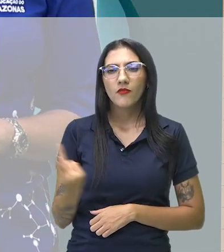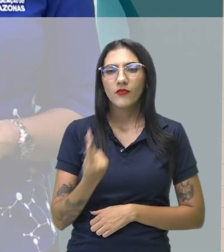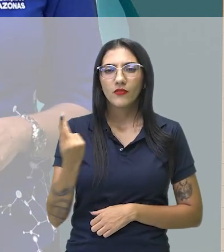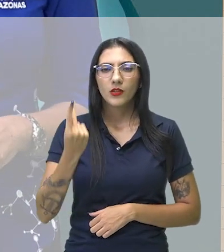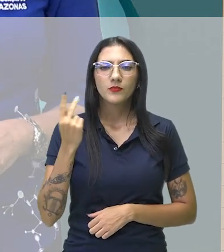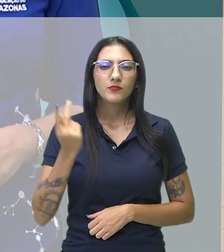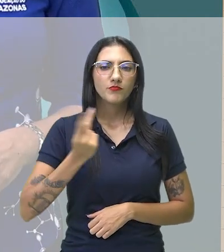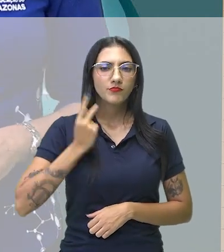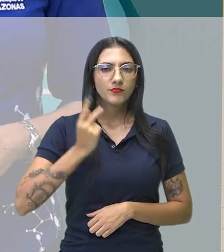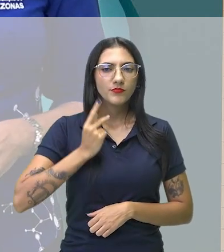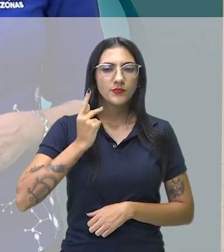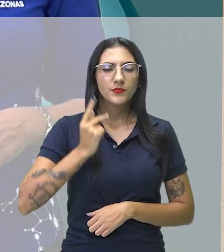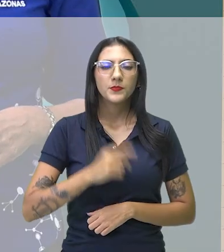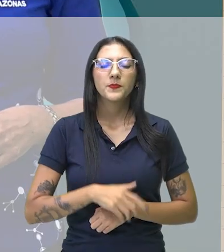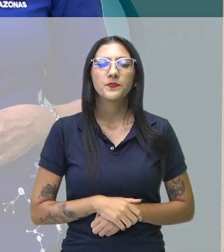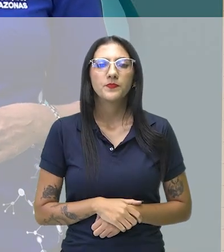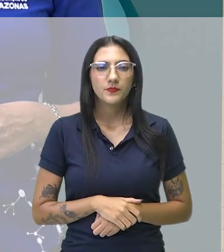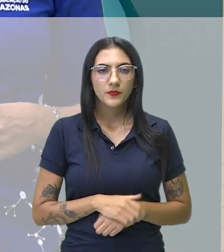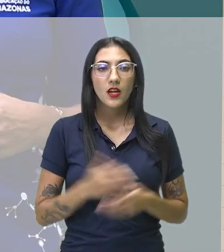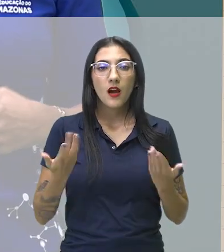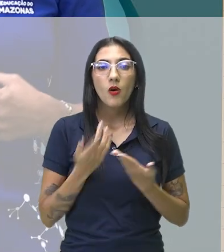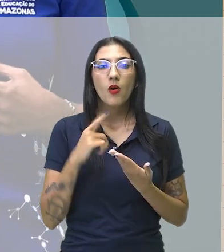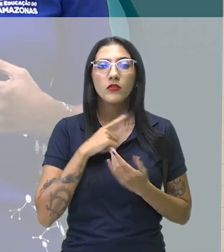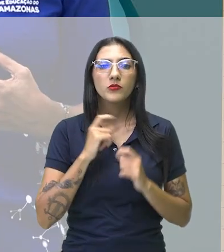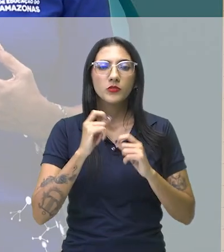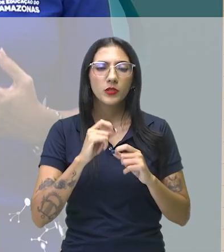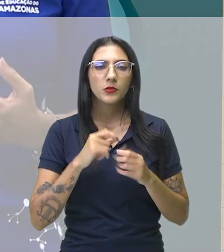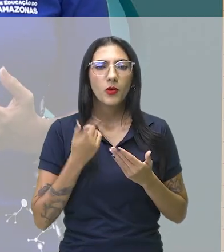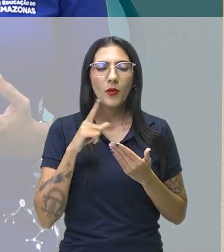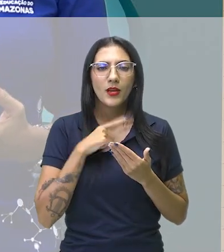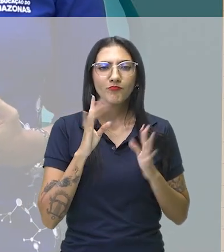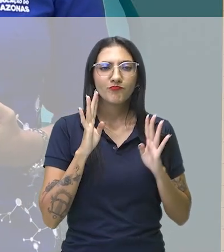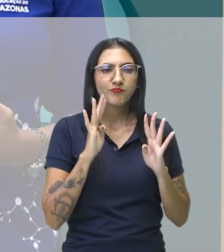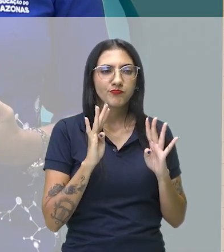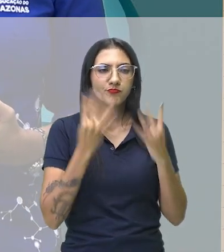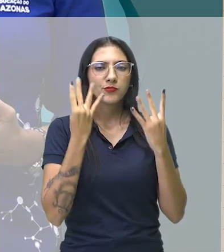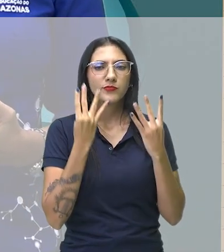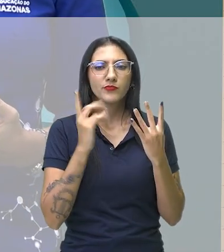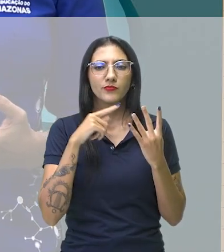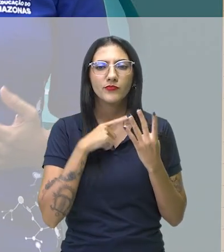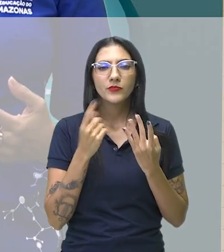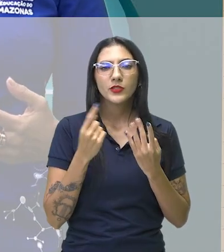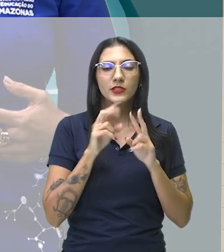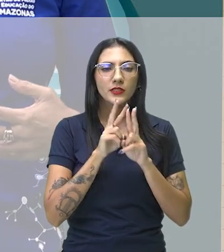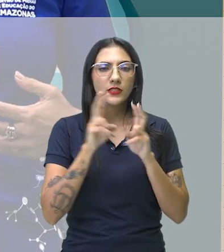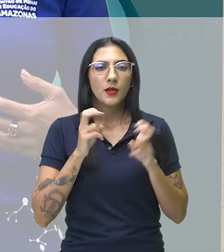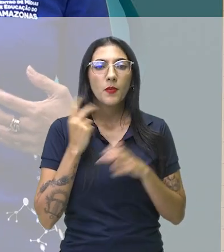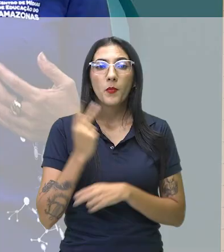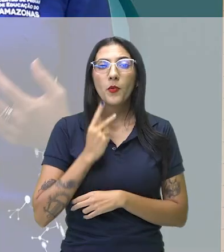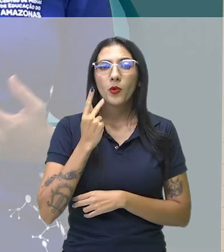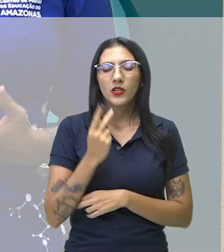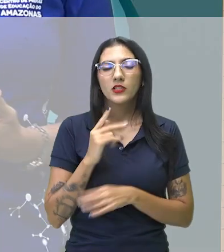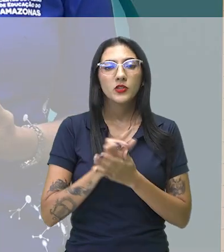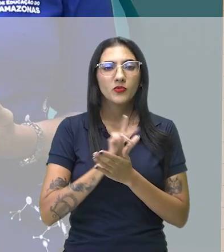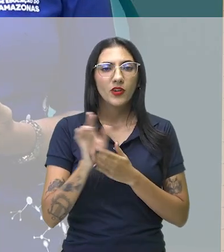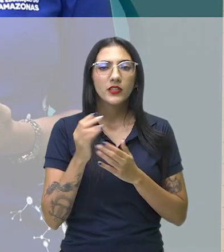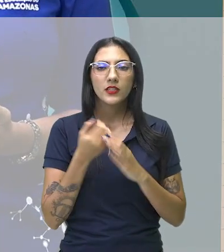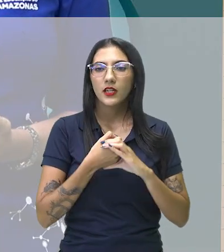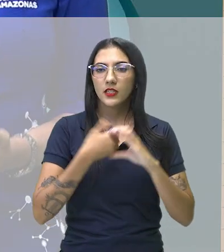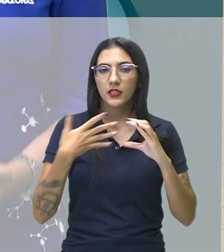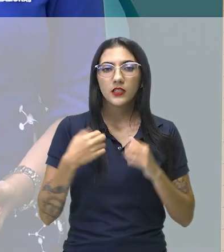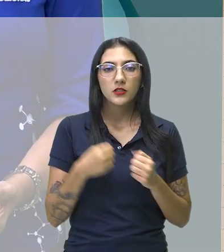Então, valores políticos emergem do impacto e da posição da obra diante das dinâmicas